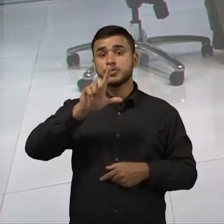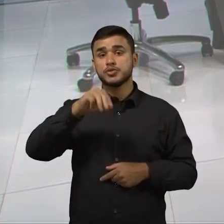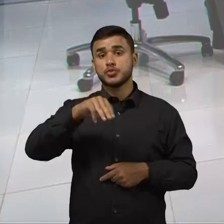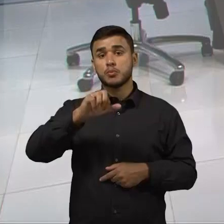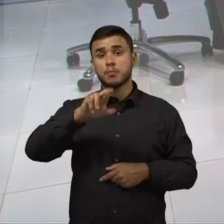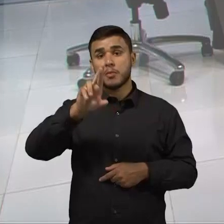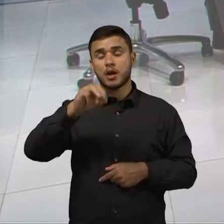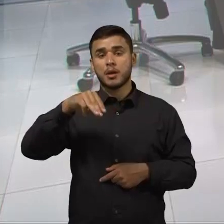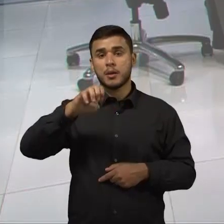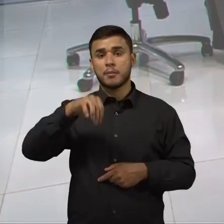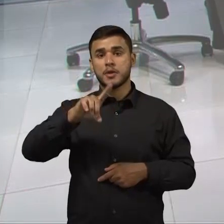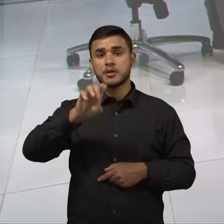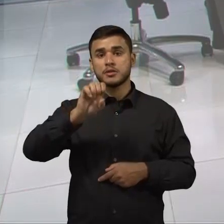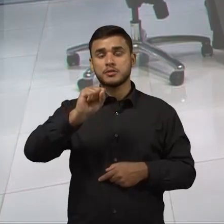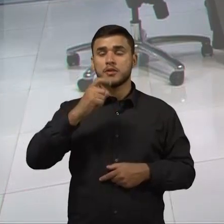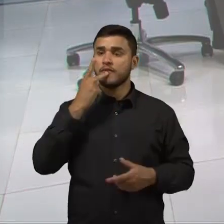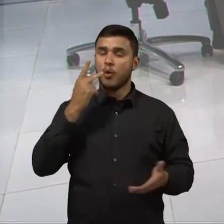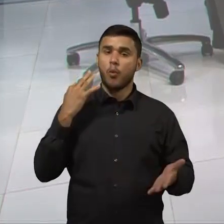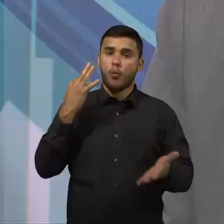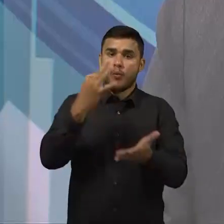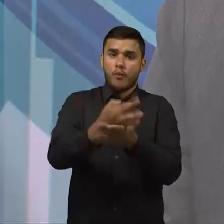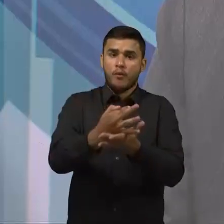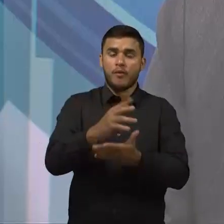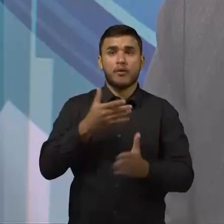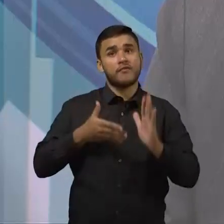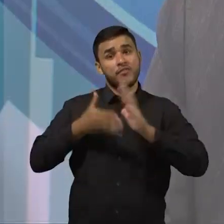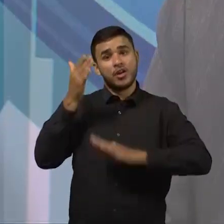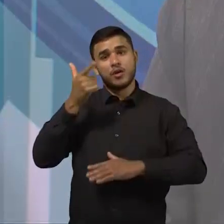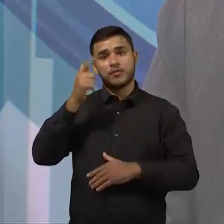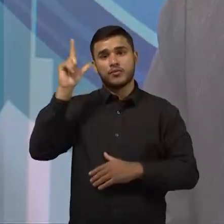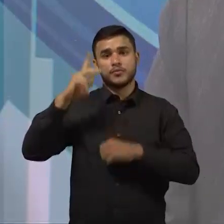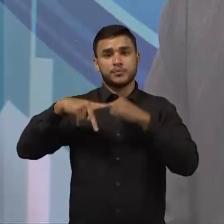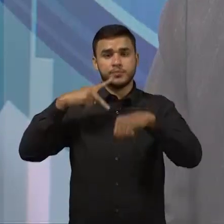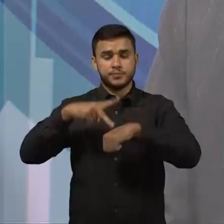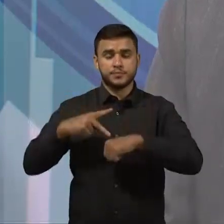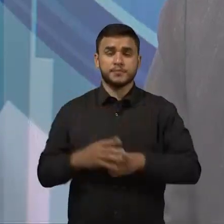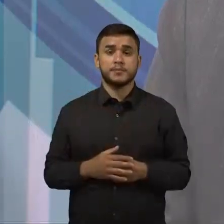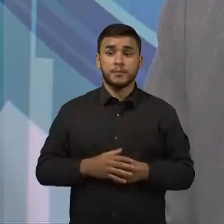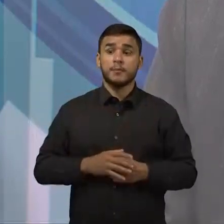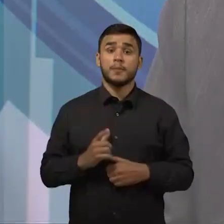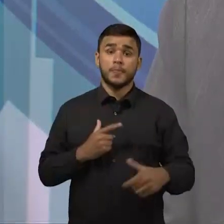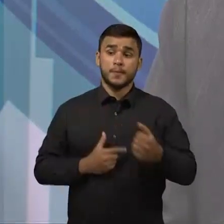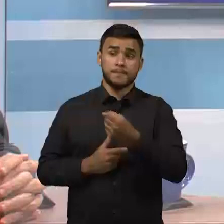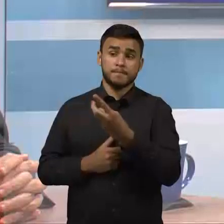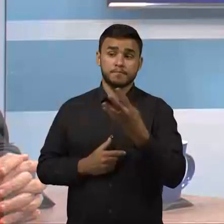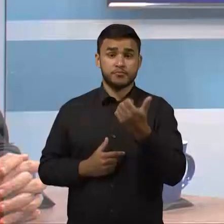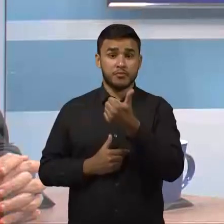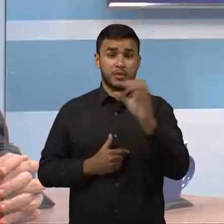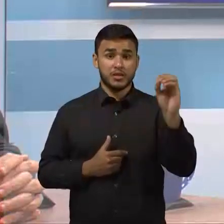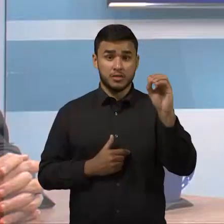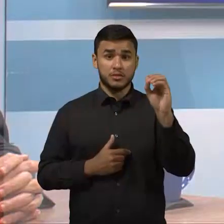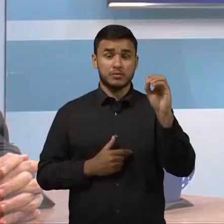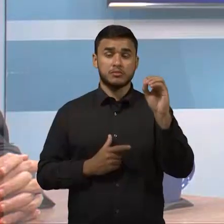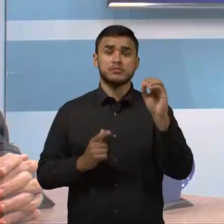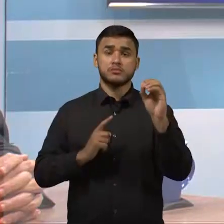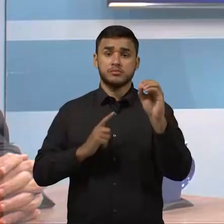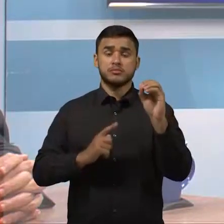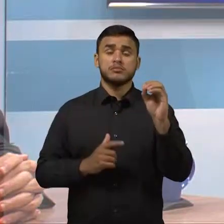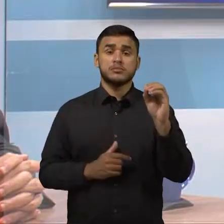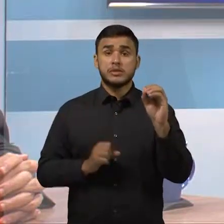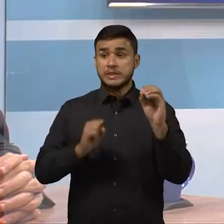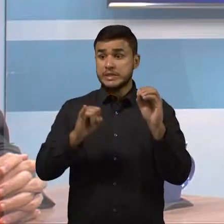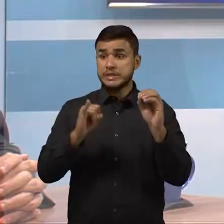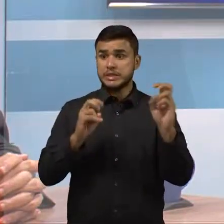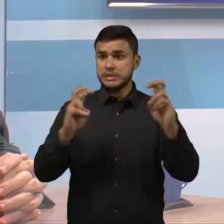fora do Brasil, já anunciou, portanto não teremos 11, teremos só 10, não haverá, portanto, o voto em Minerva se